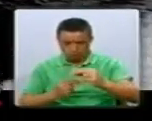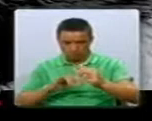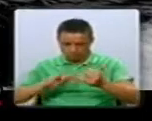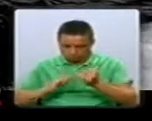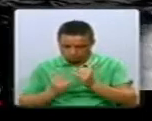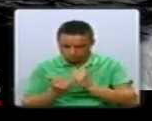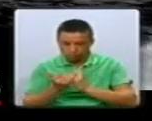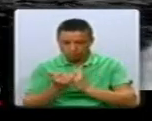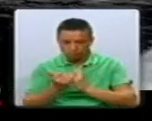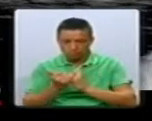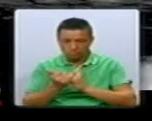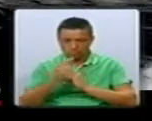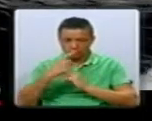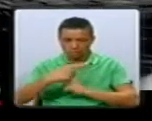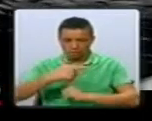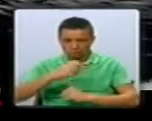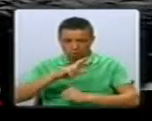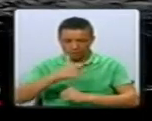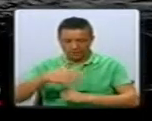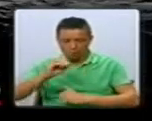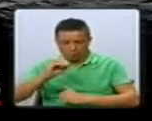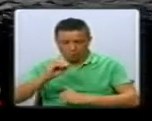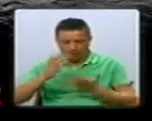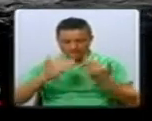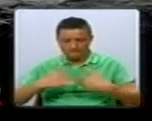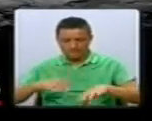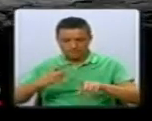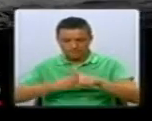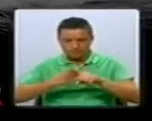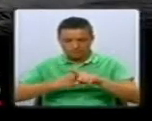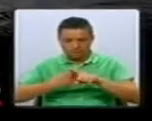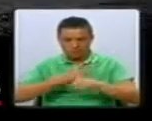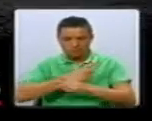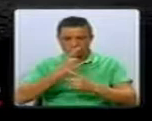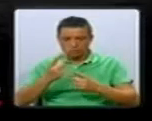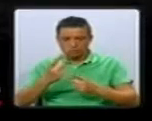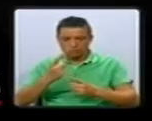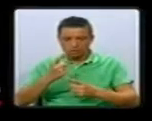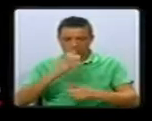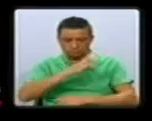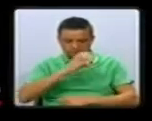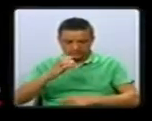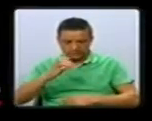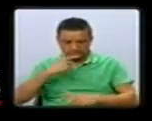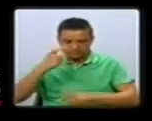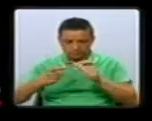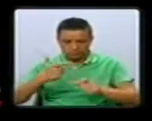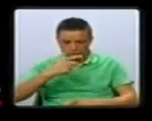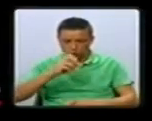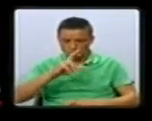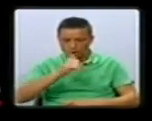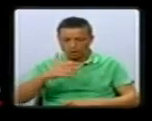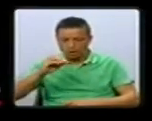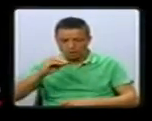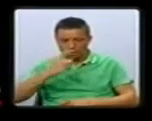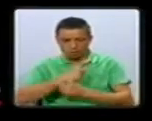elemento radioativo, o tório. E é particularmente interessante porque os cientistas não estavam à espera de encontrar tório ali, por